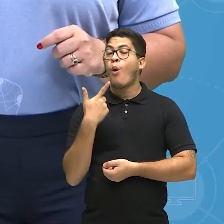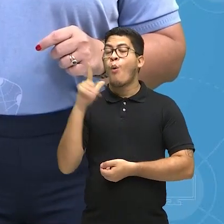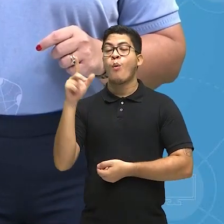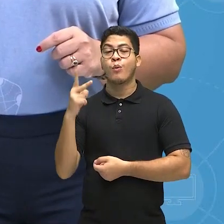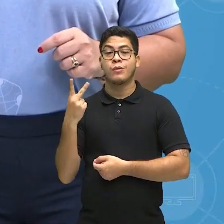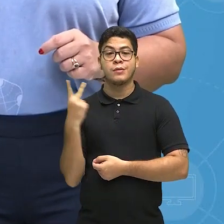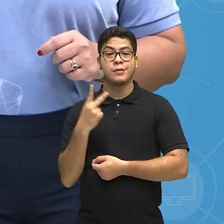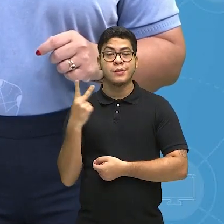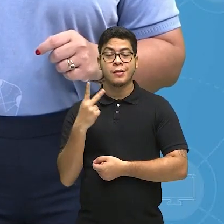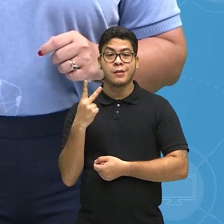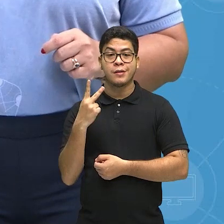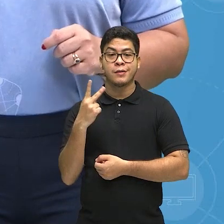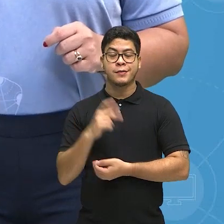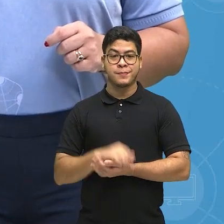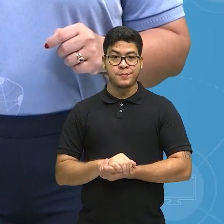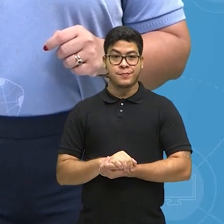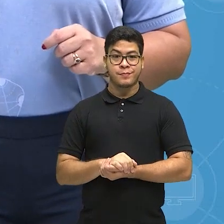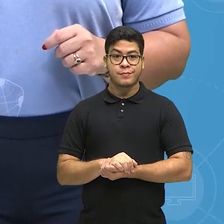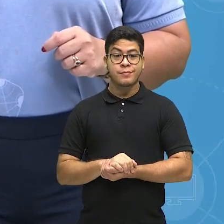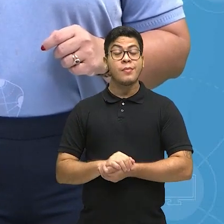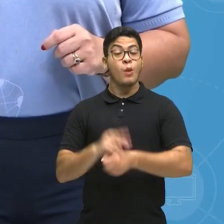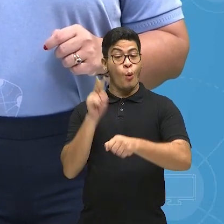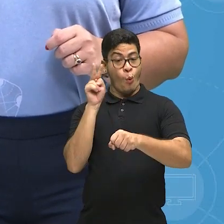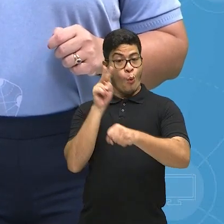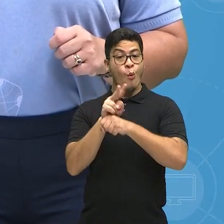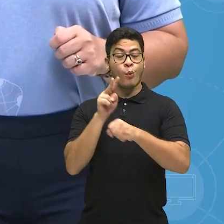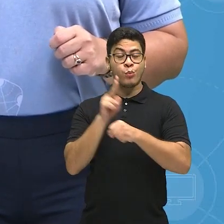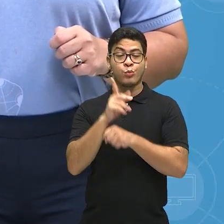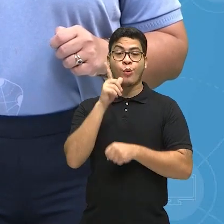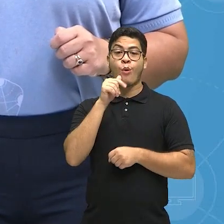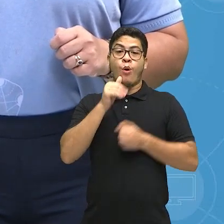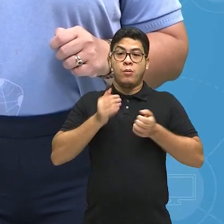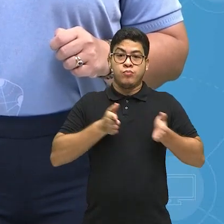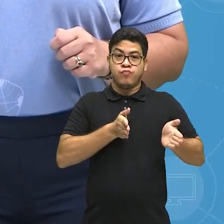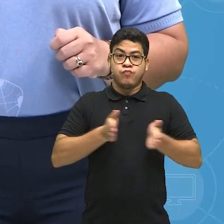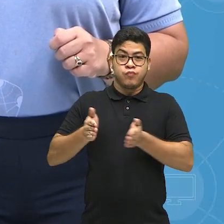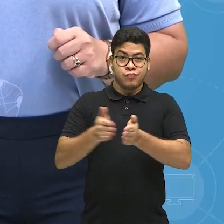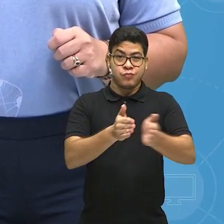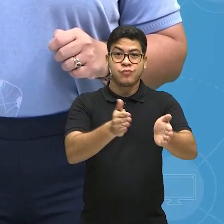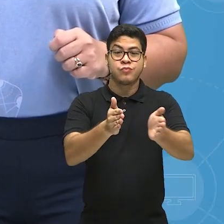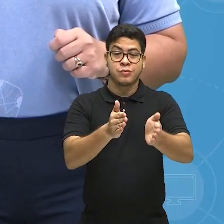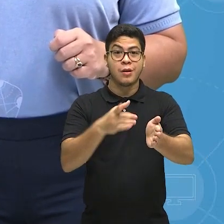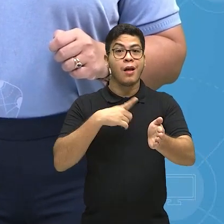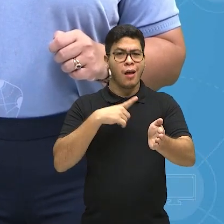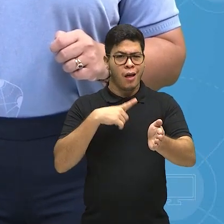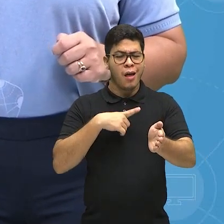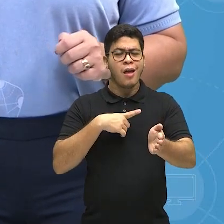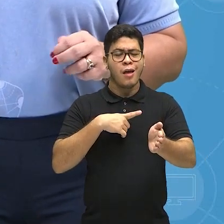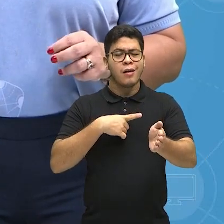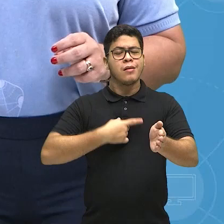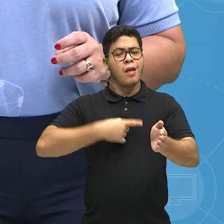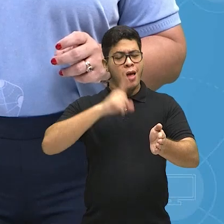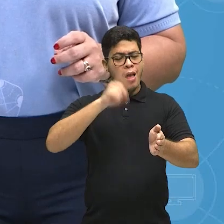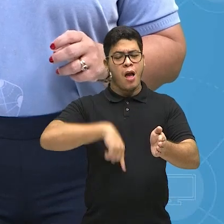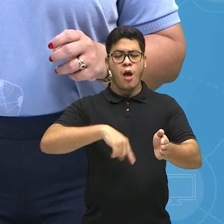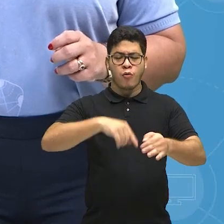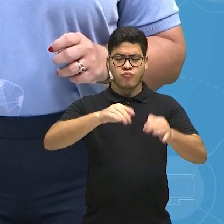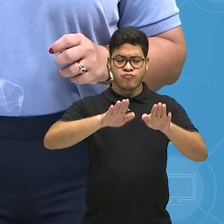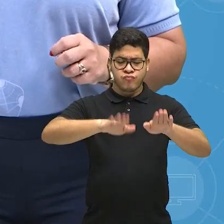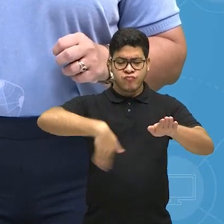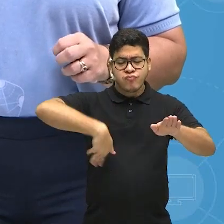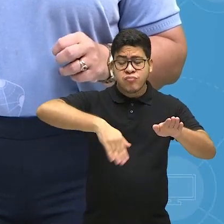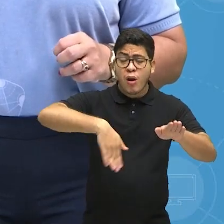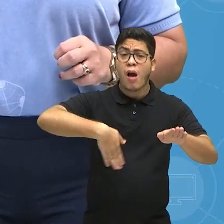vamos para outra dica, cuida bem dos cursos da água, né? Dos rios, dos igarapés,